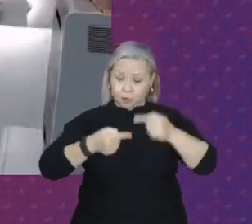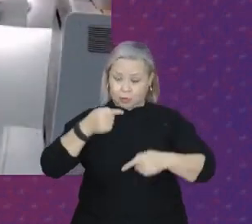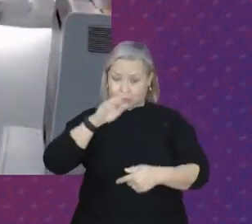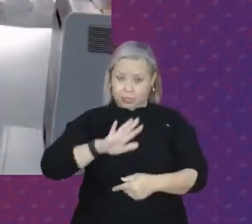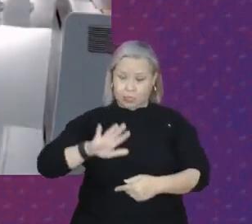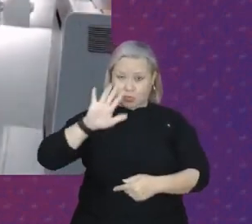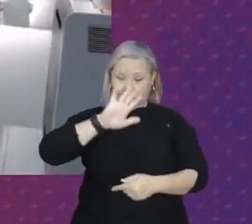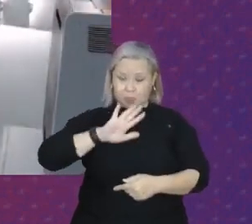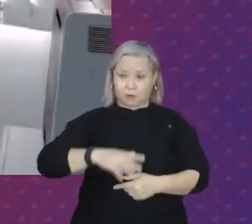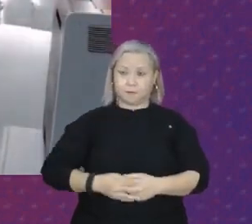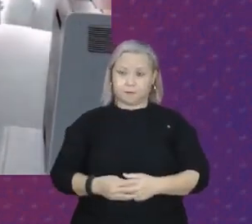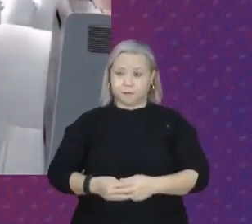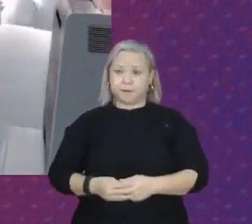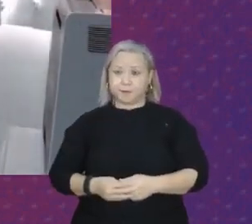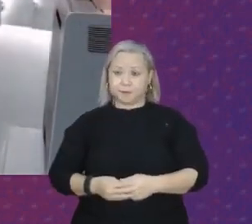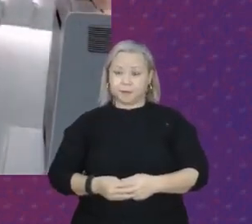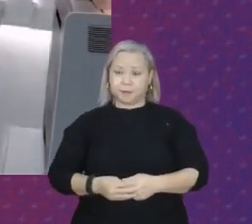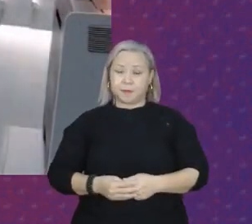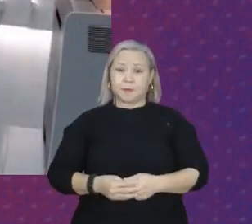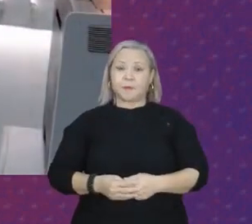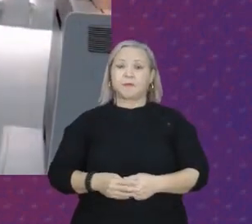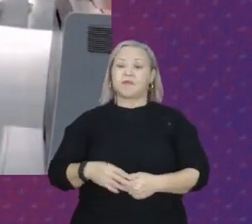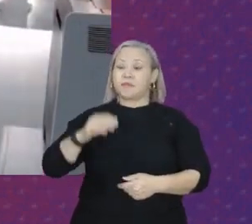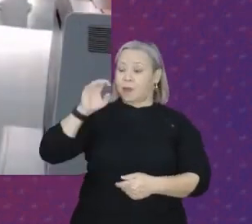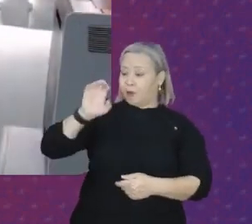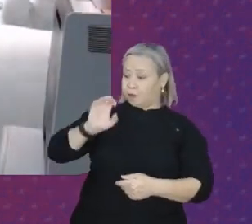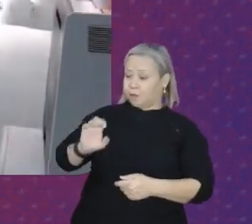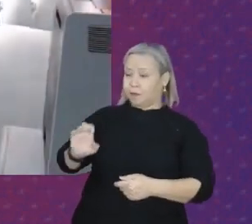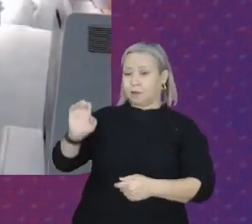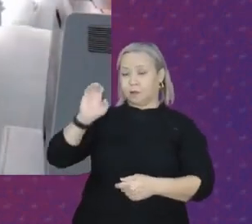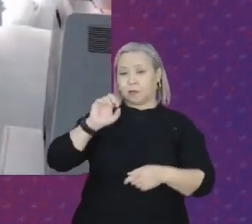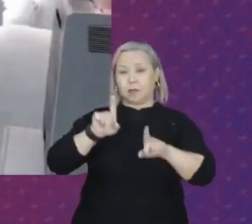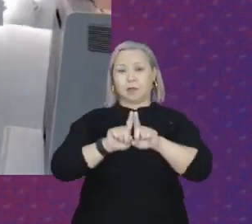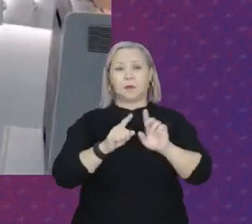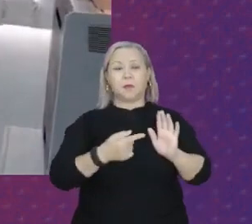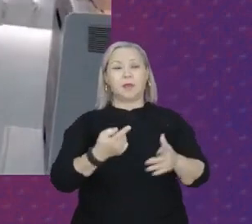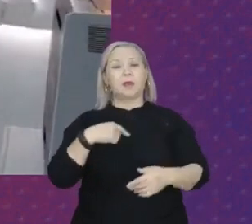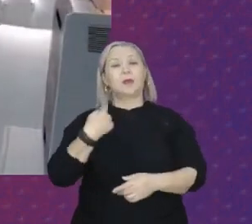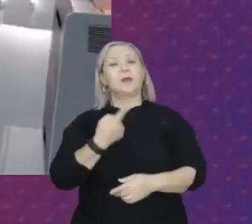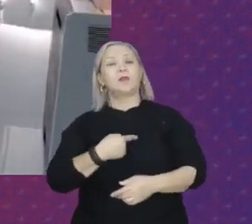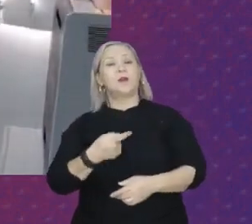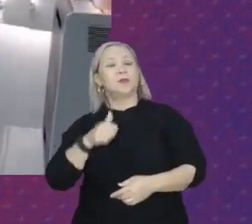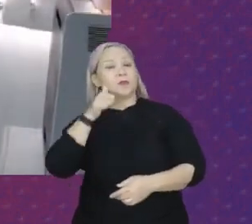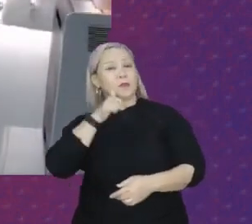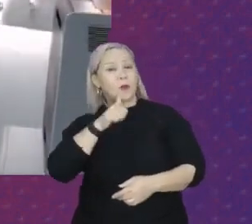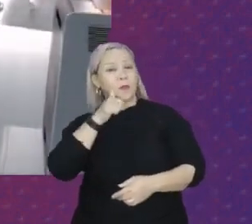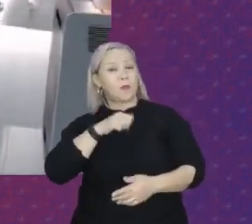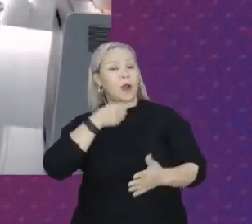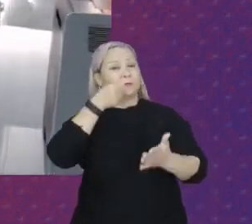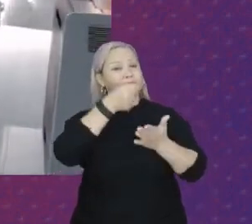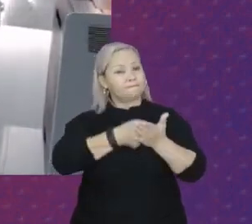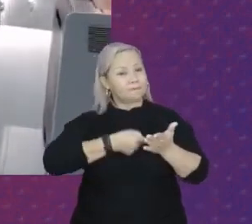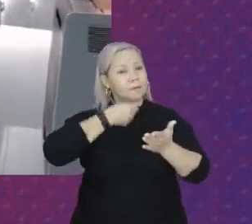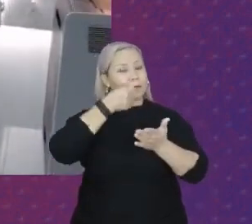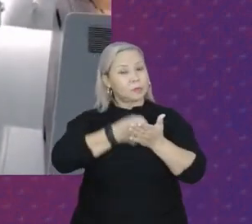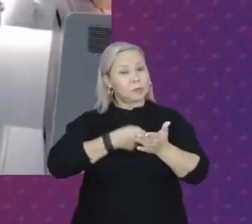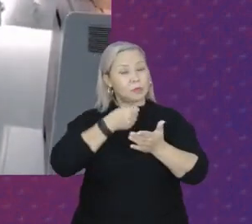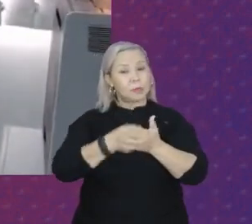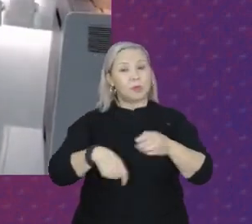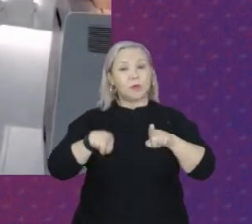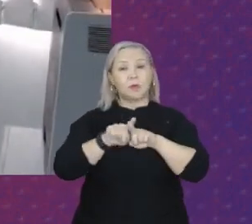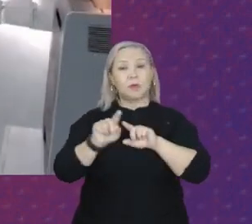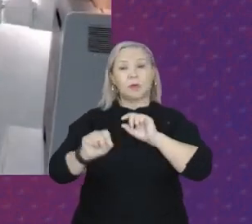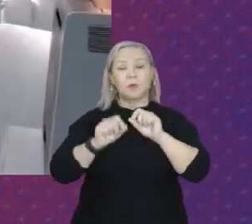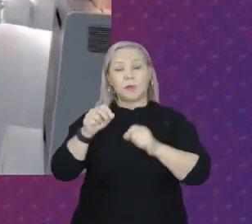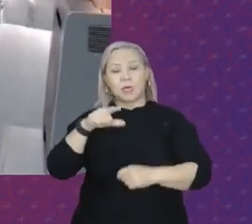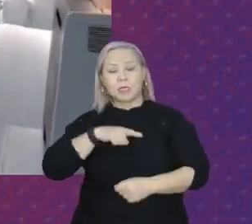nacional, nos estados, e que nós, como mulheres de luta, também tenhamos